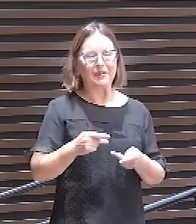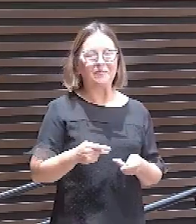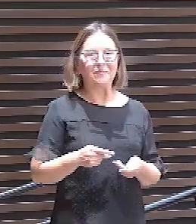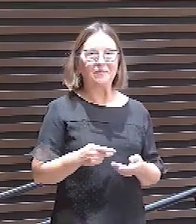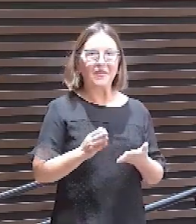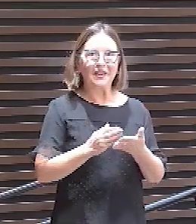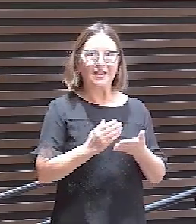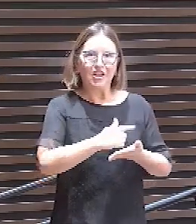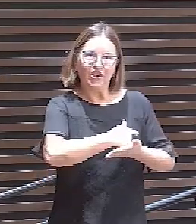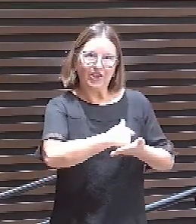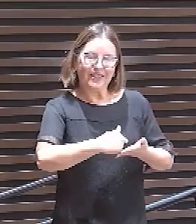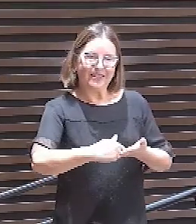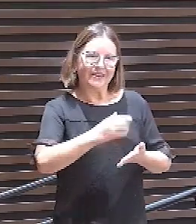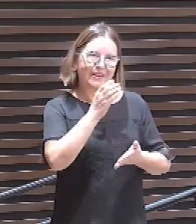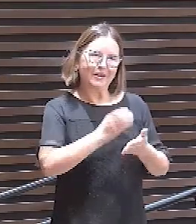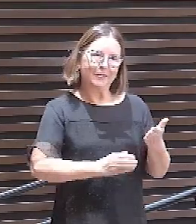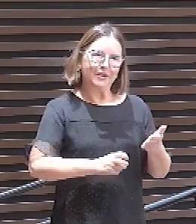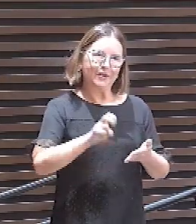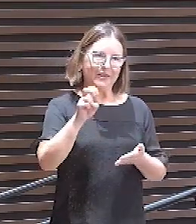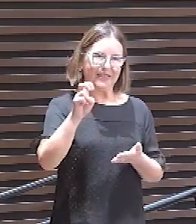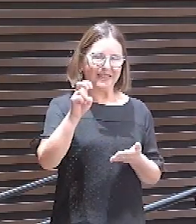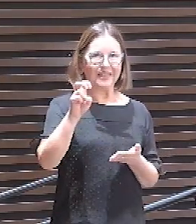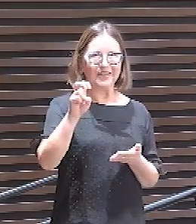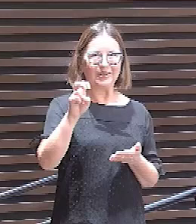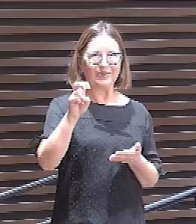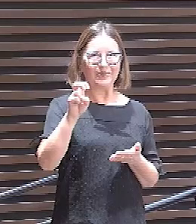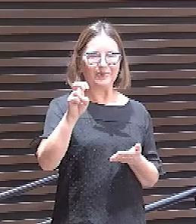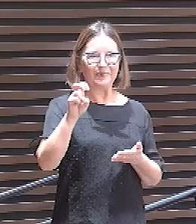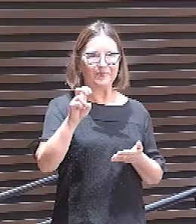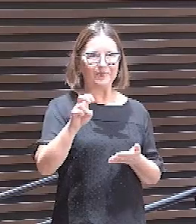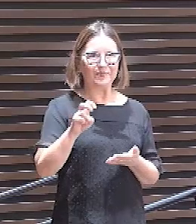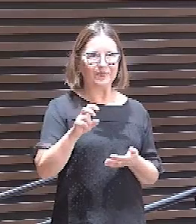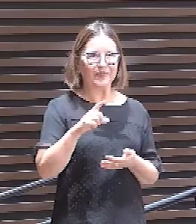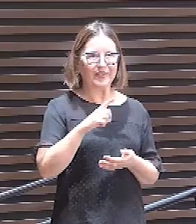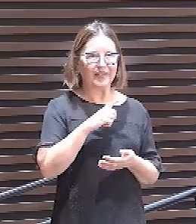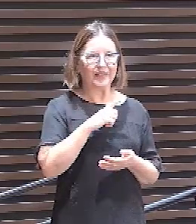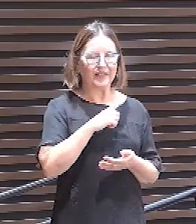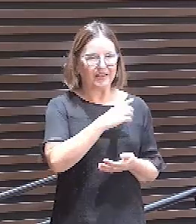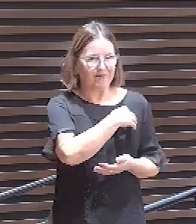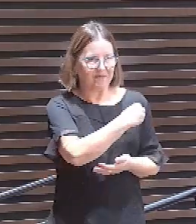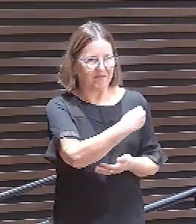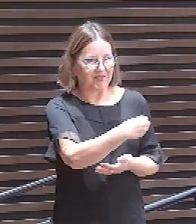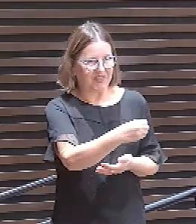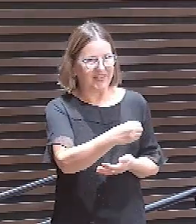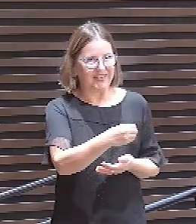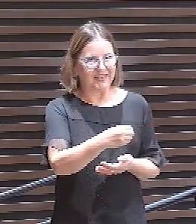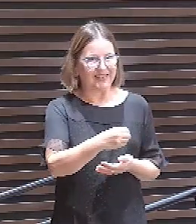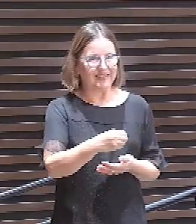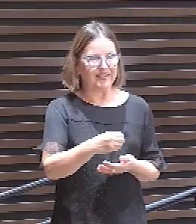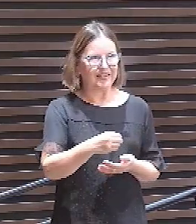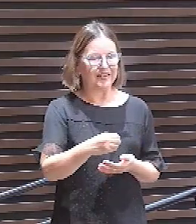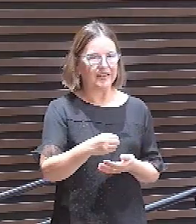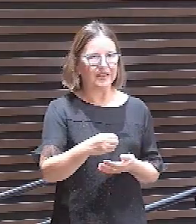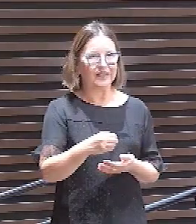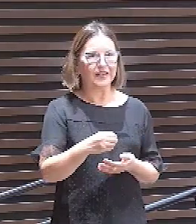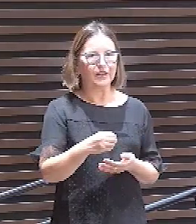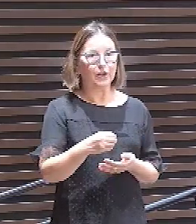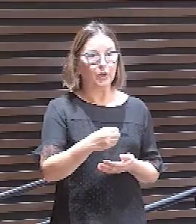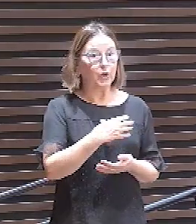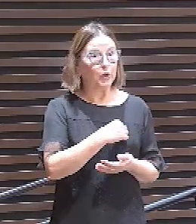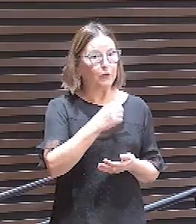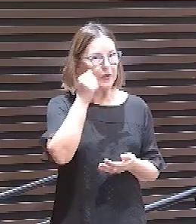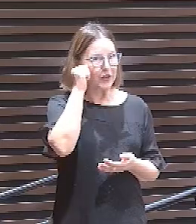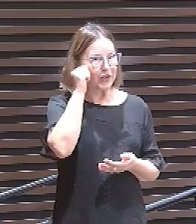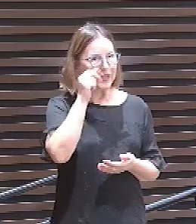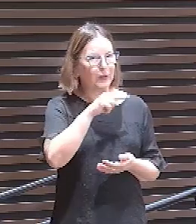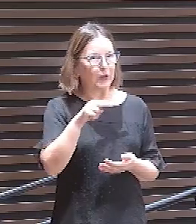5, onde nós temos a genealogia de Sete.